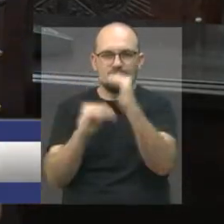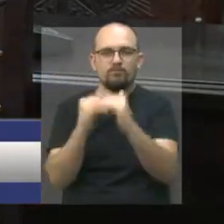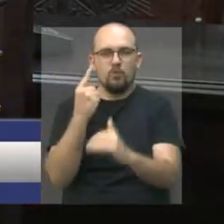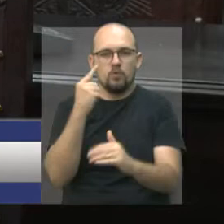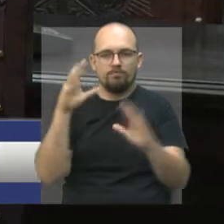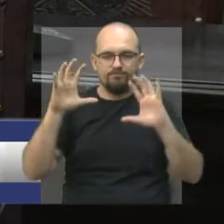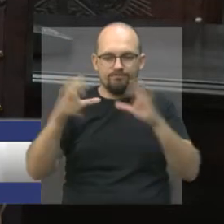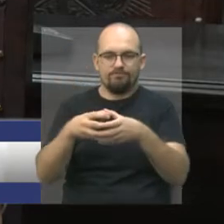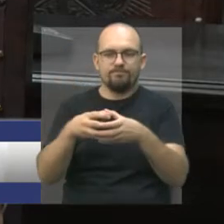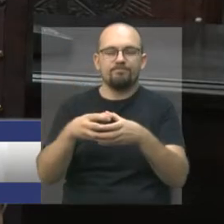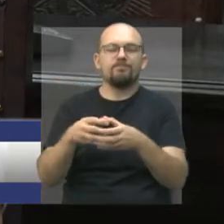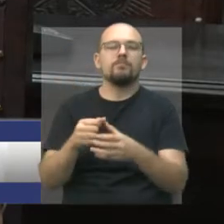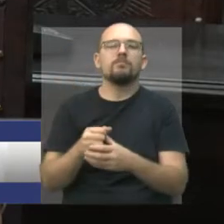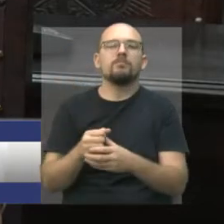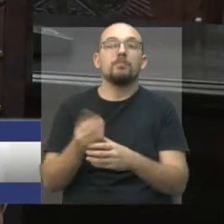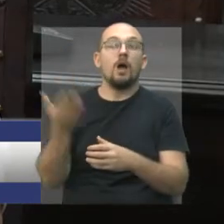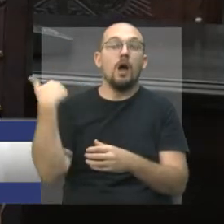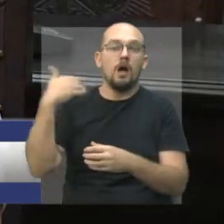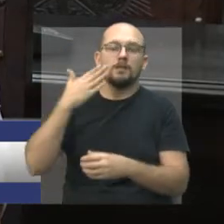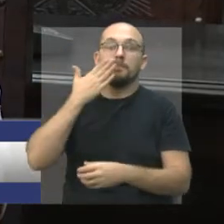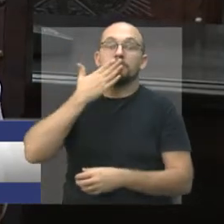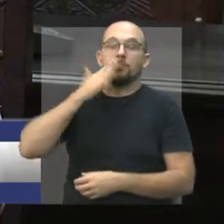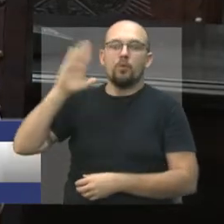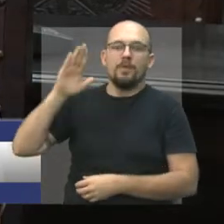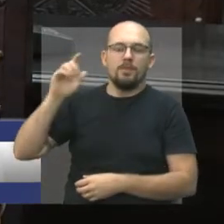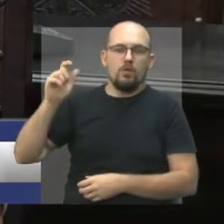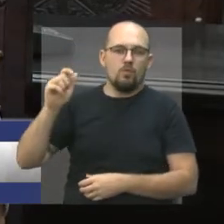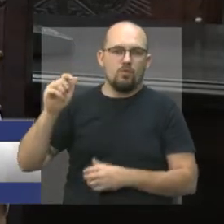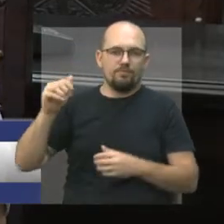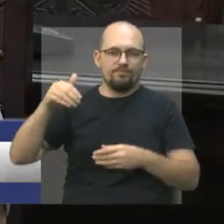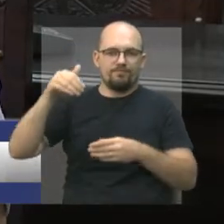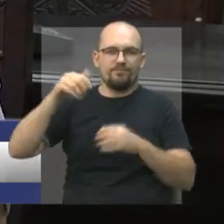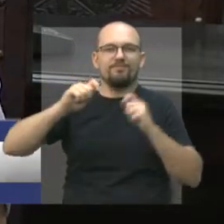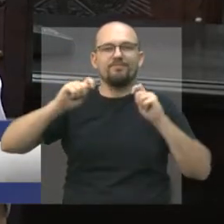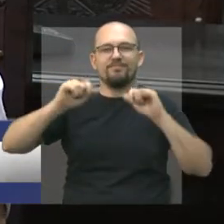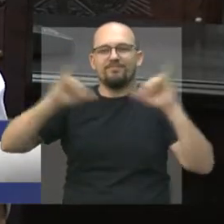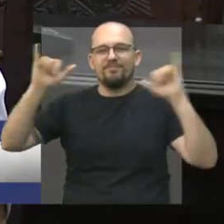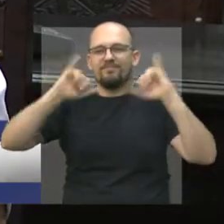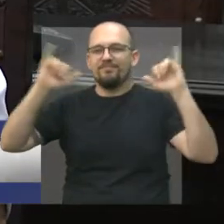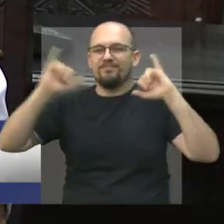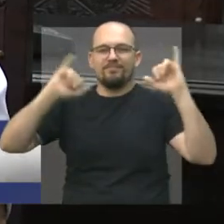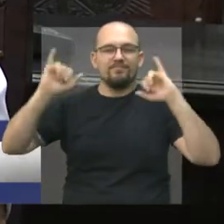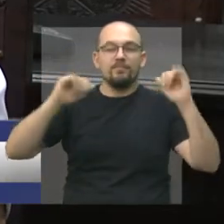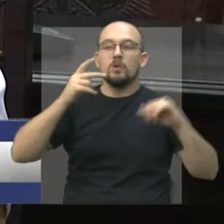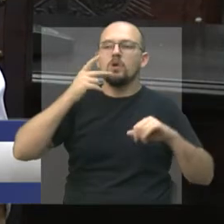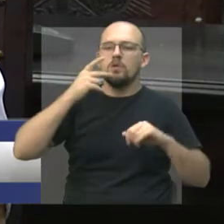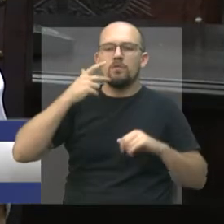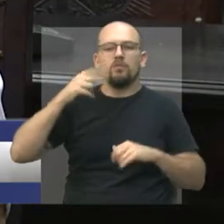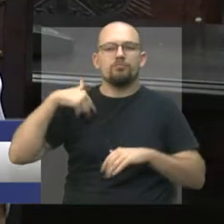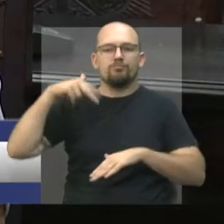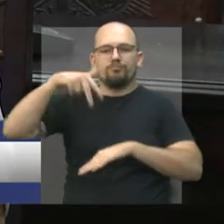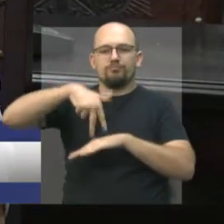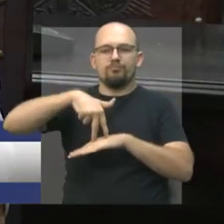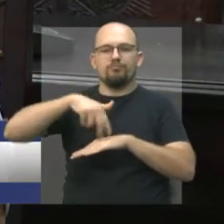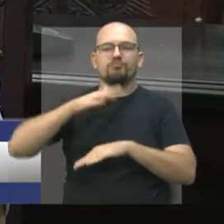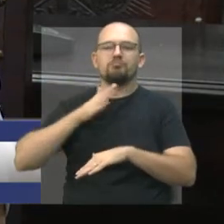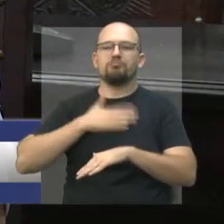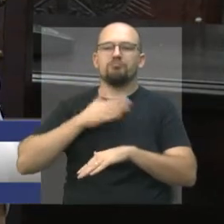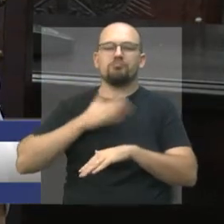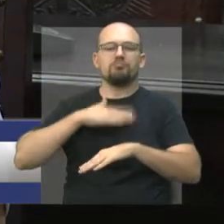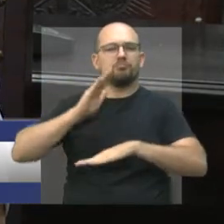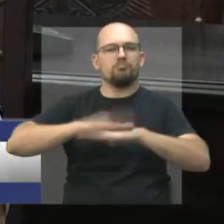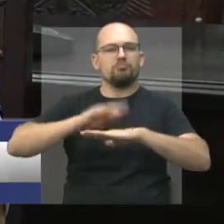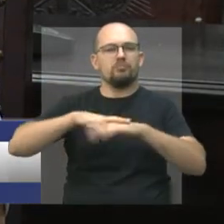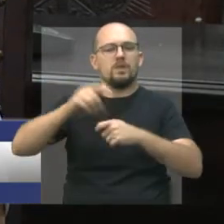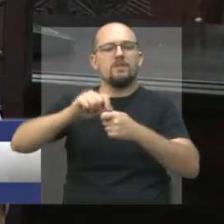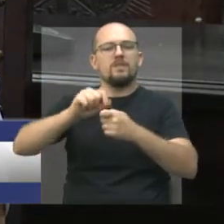aqui a fala do prefeito, foi prometido em campanha de fazer uma administração nesse mandato diferente,